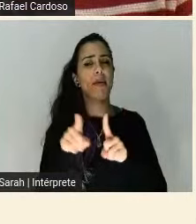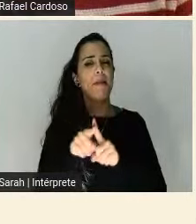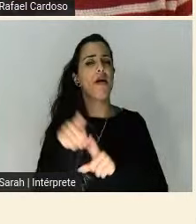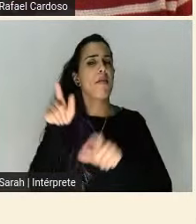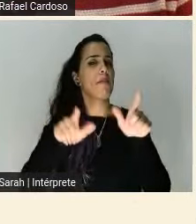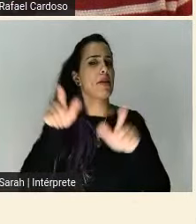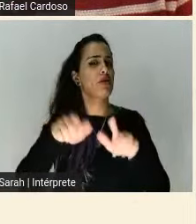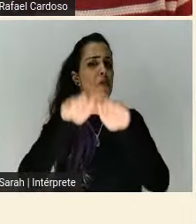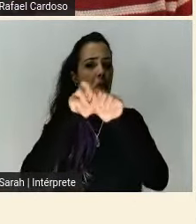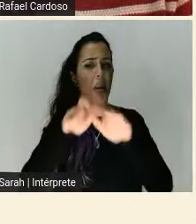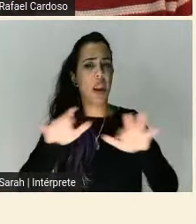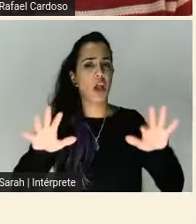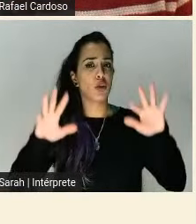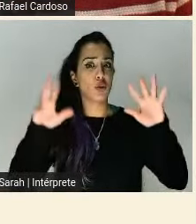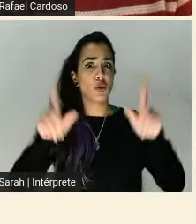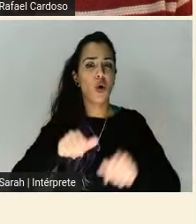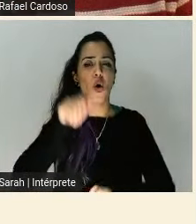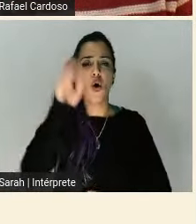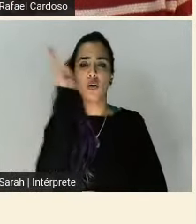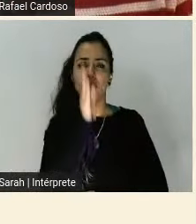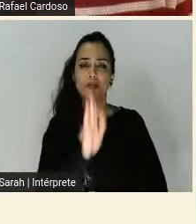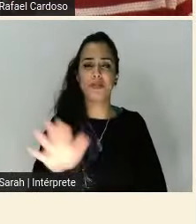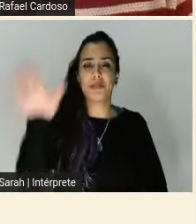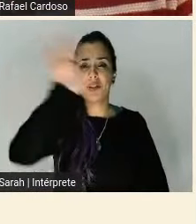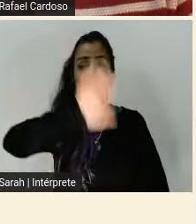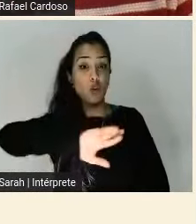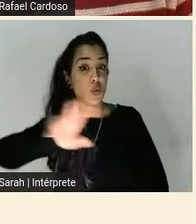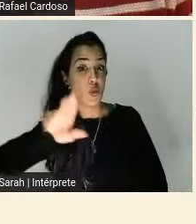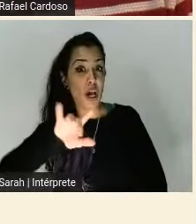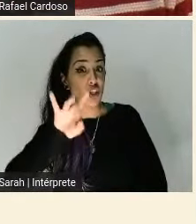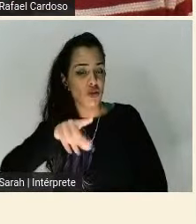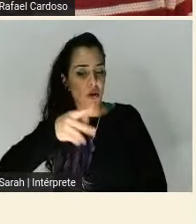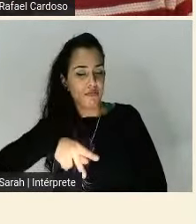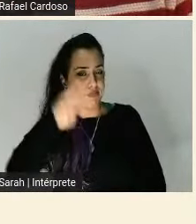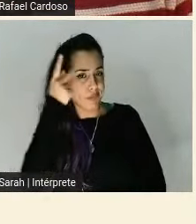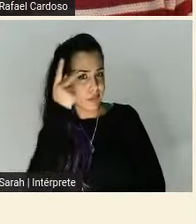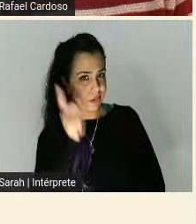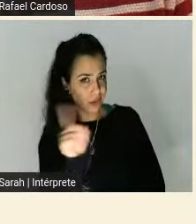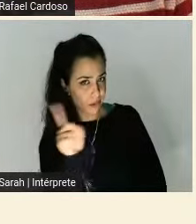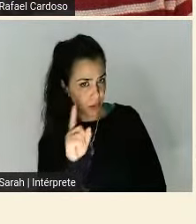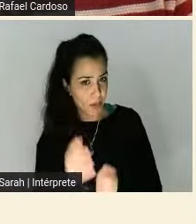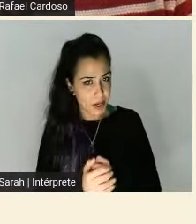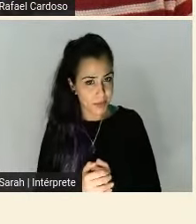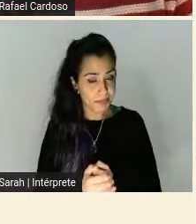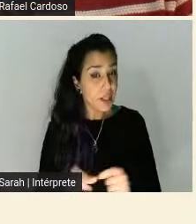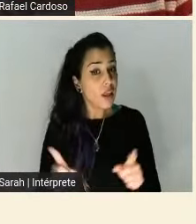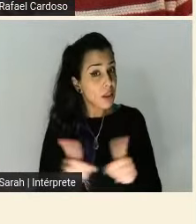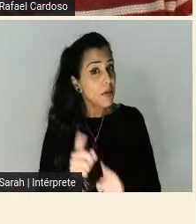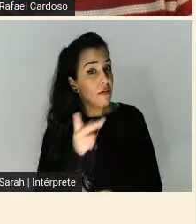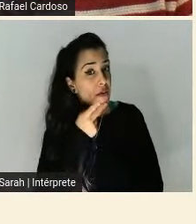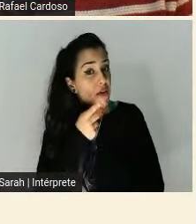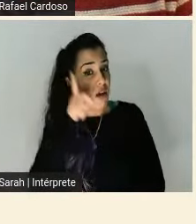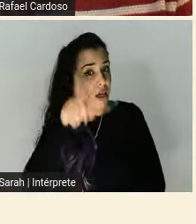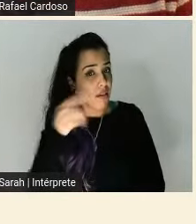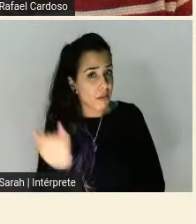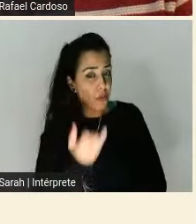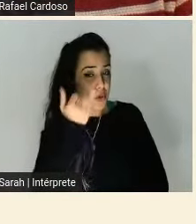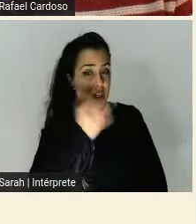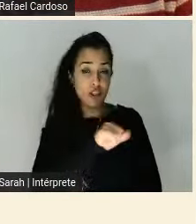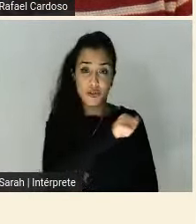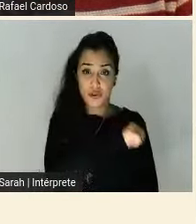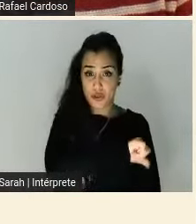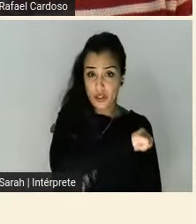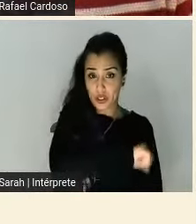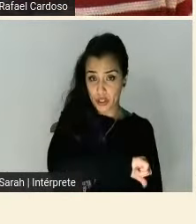Brasil, não restritos somente a São Paulo, e, logicamente, atribuíam importância ao Rio de Janeiro, como capital do